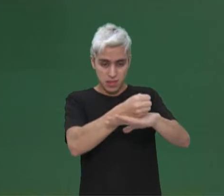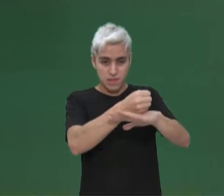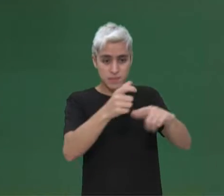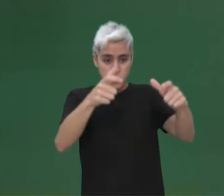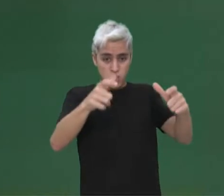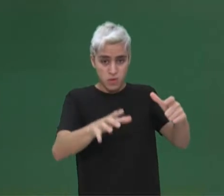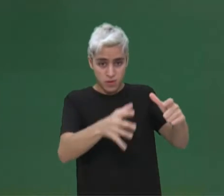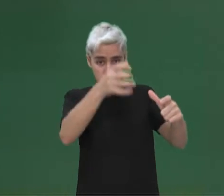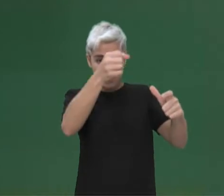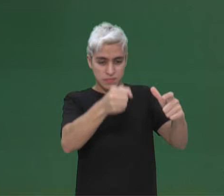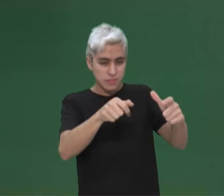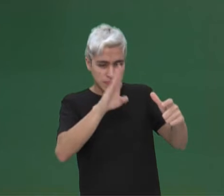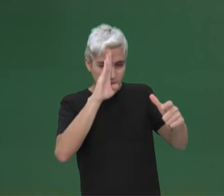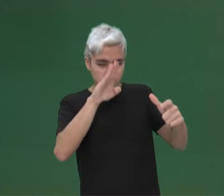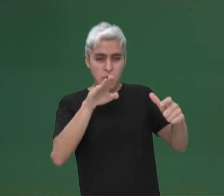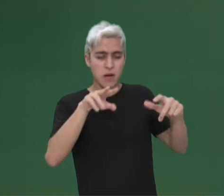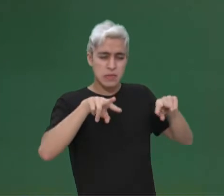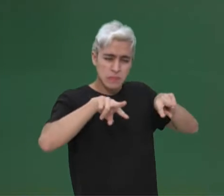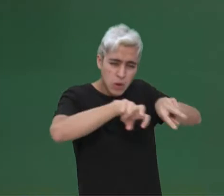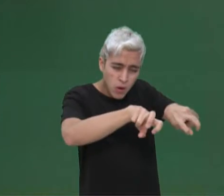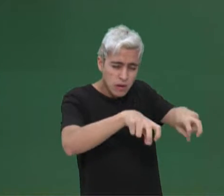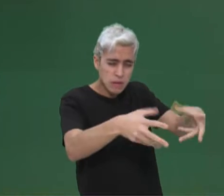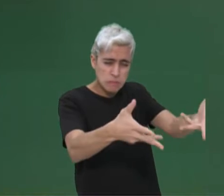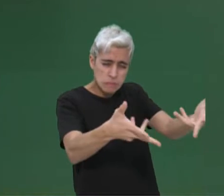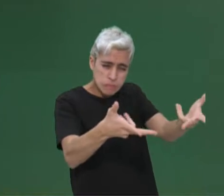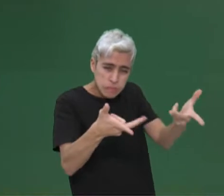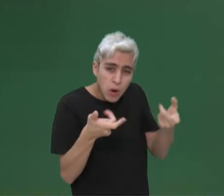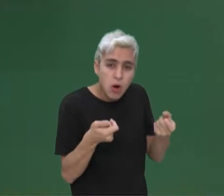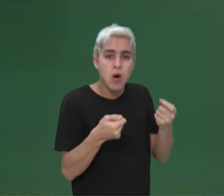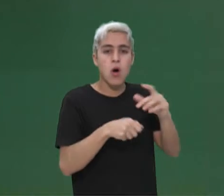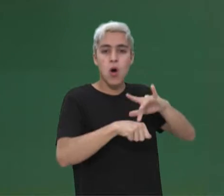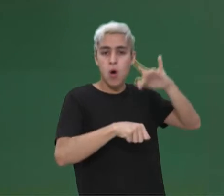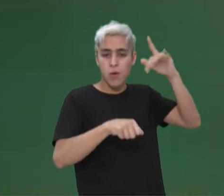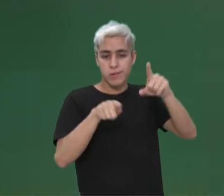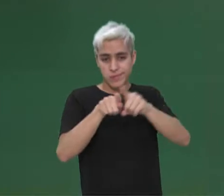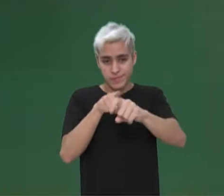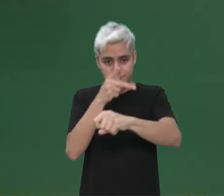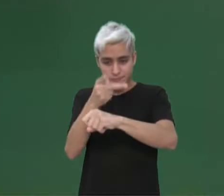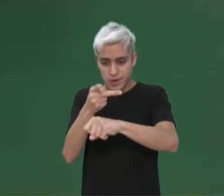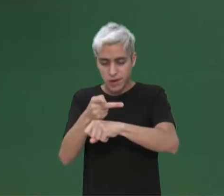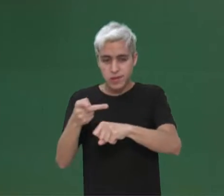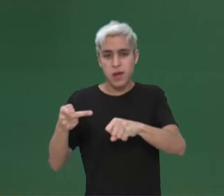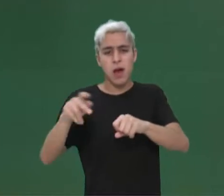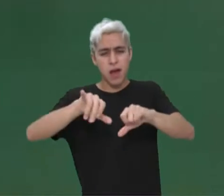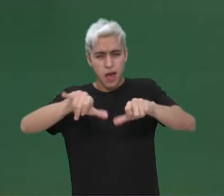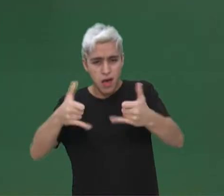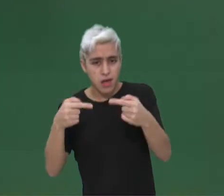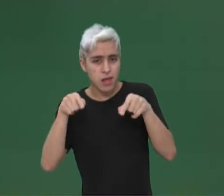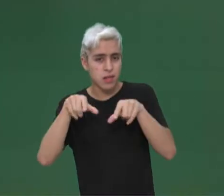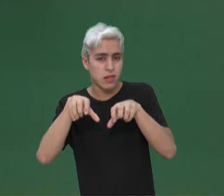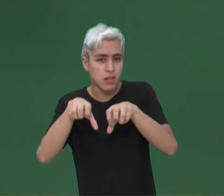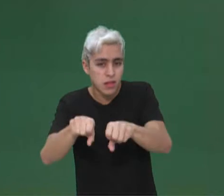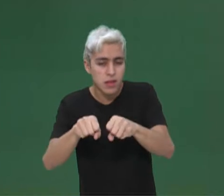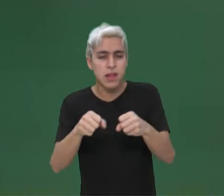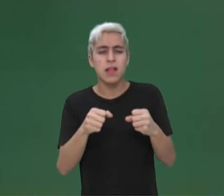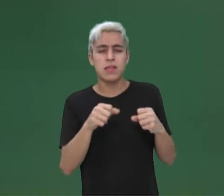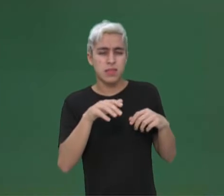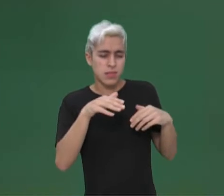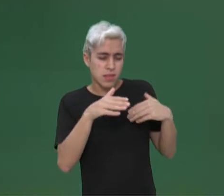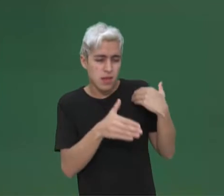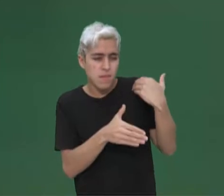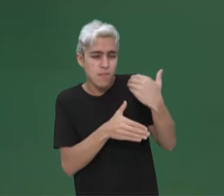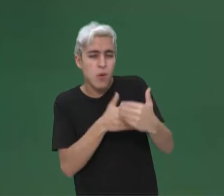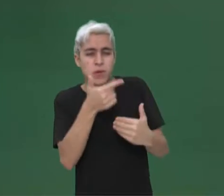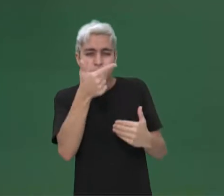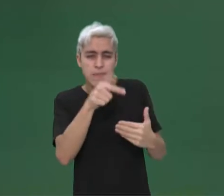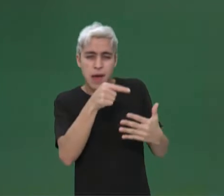as duas principais atividades, exploração de ouro e de prata. A partir daí você tem outras atividades que foram sendo